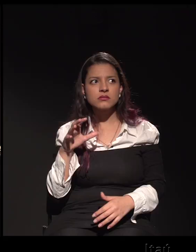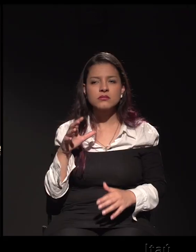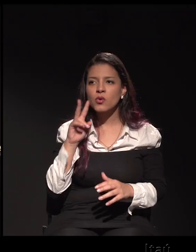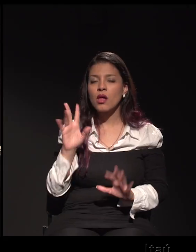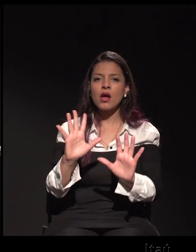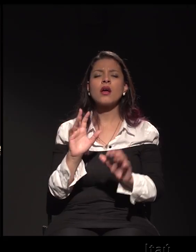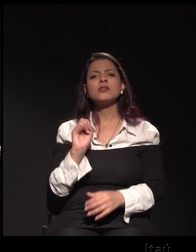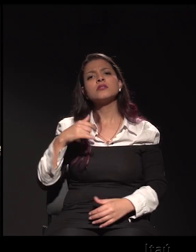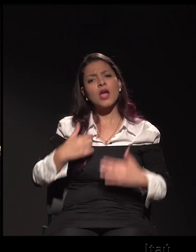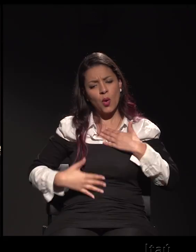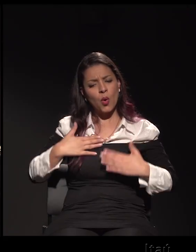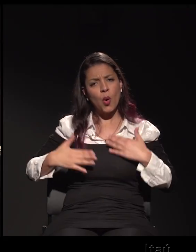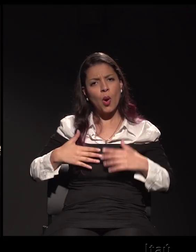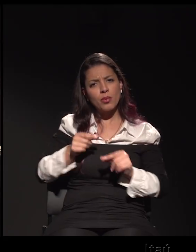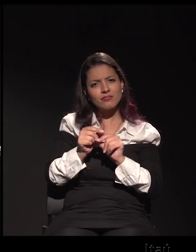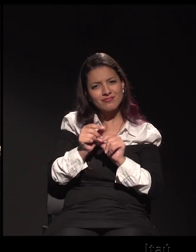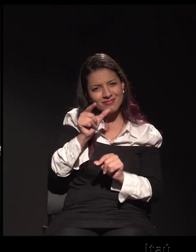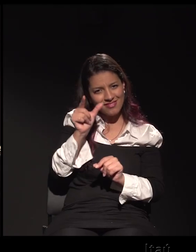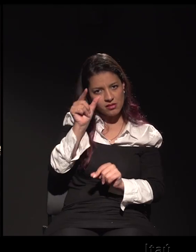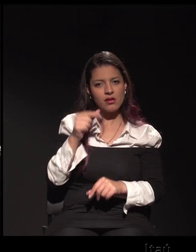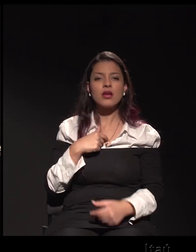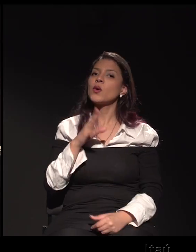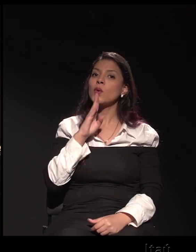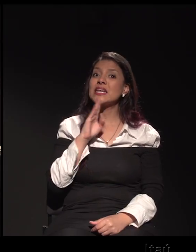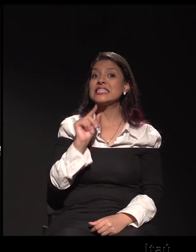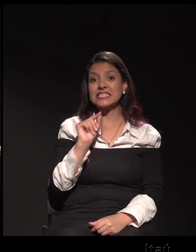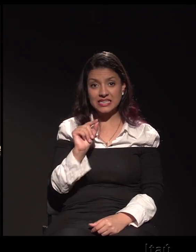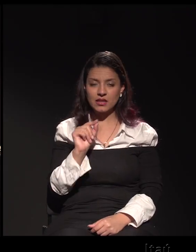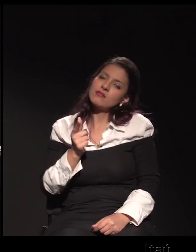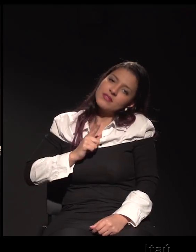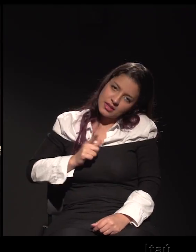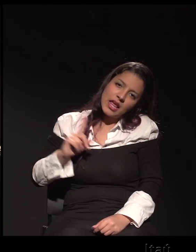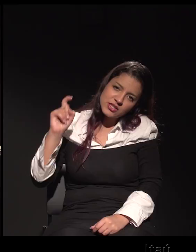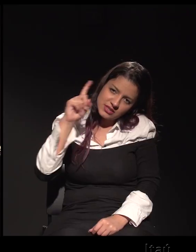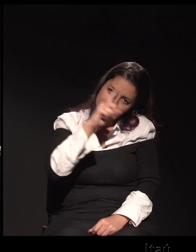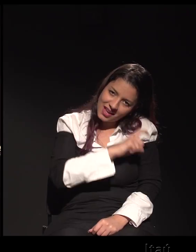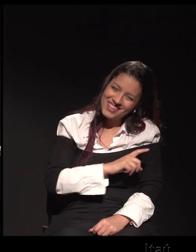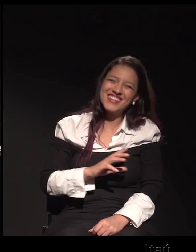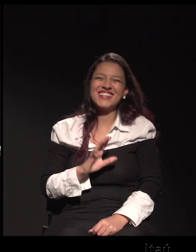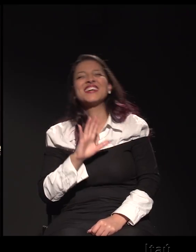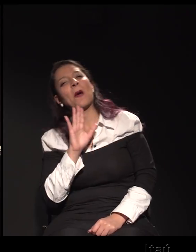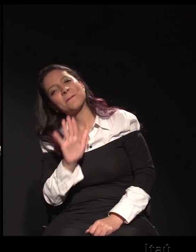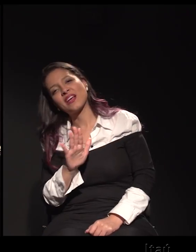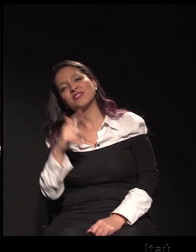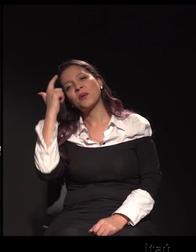se eu sou um corpo de Apazão, eu sei quem sou. Aí tá, aí tem uma dificuldade, mas enfim, vamos pensar assim,